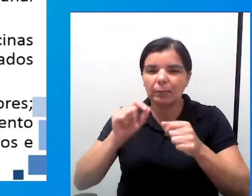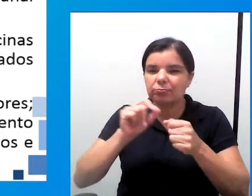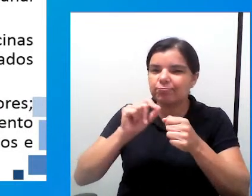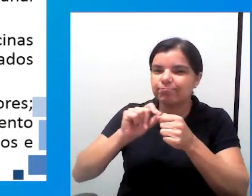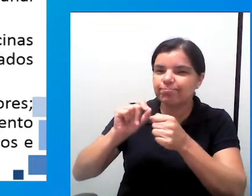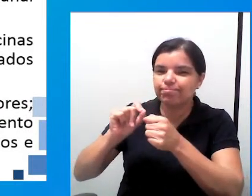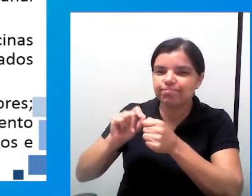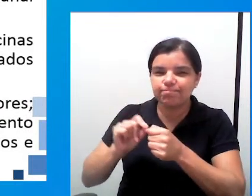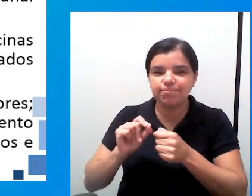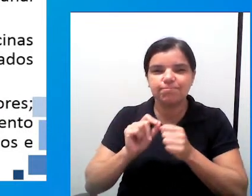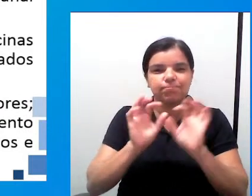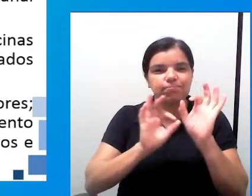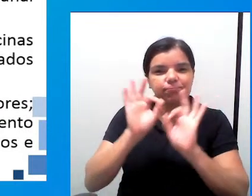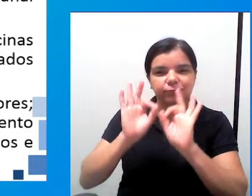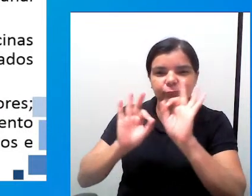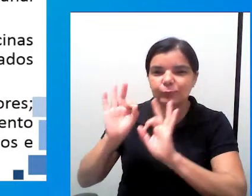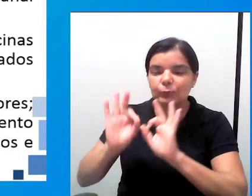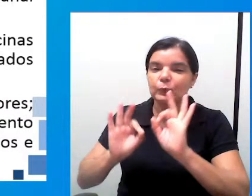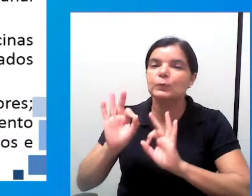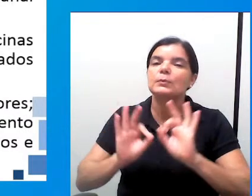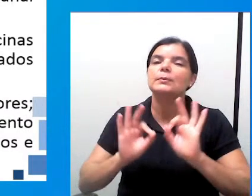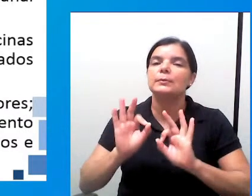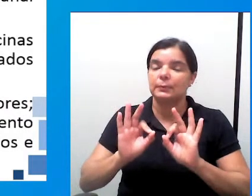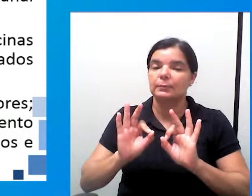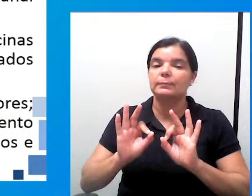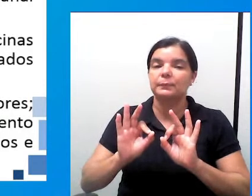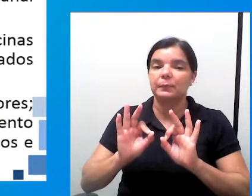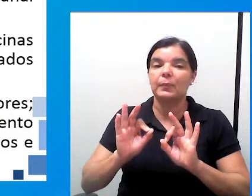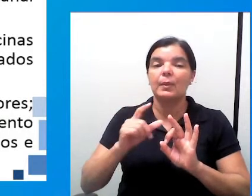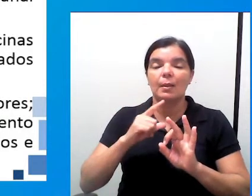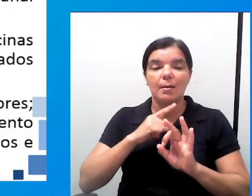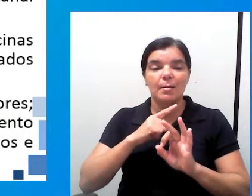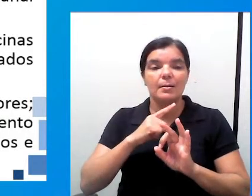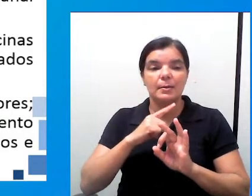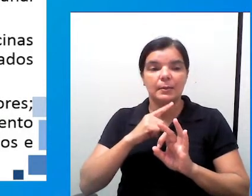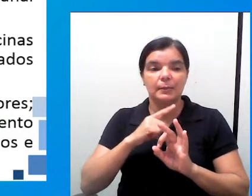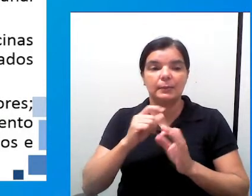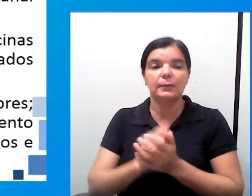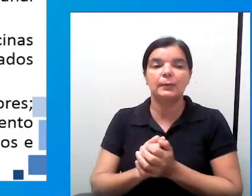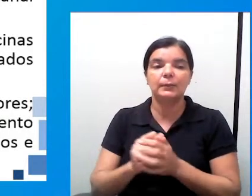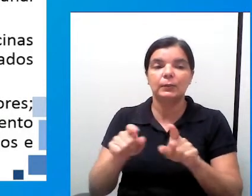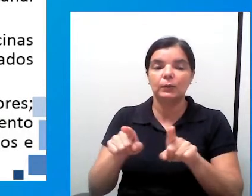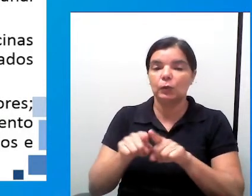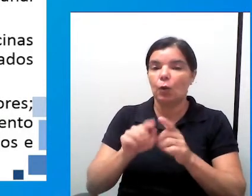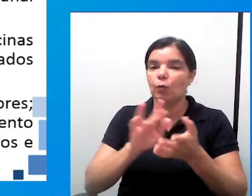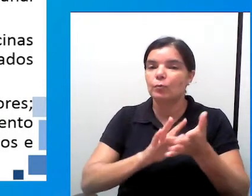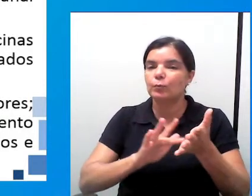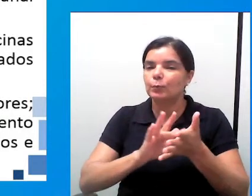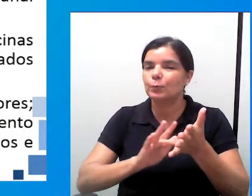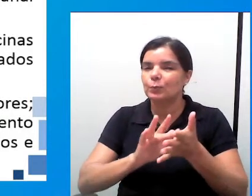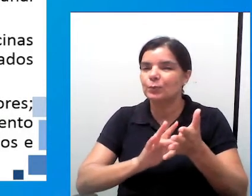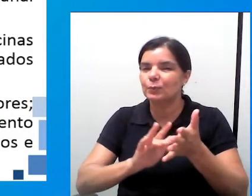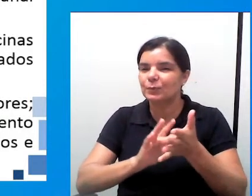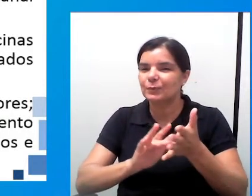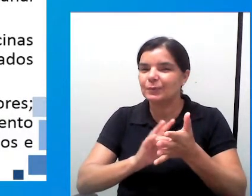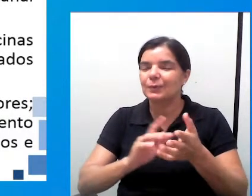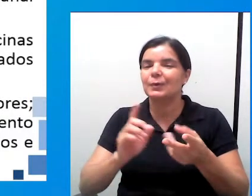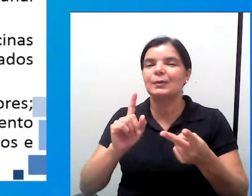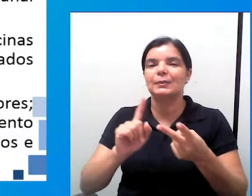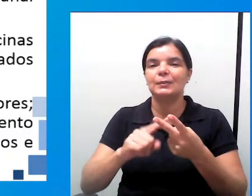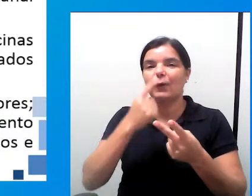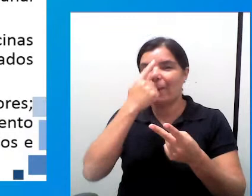quando nessas ações de extensão, eles produzem muito material, eles produzem mídias digitais, eles fazem muitas